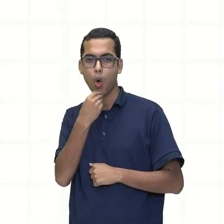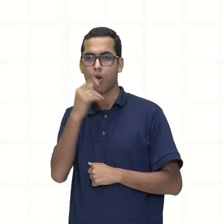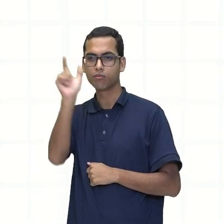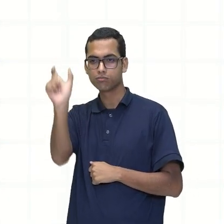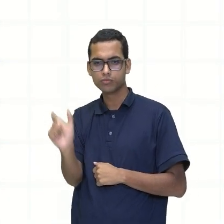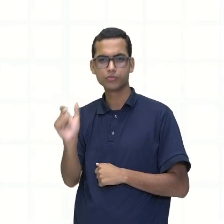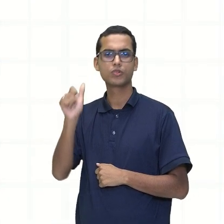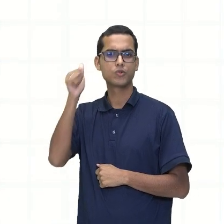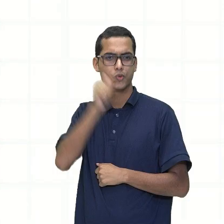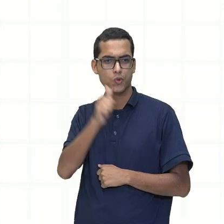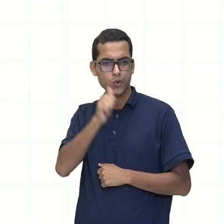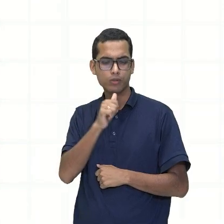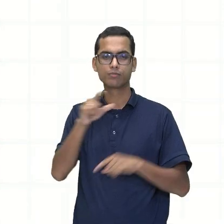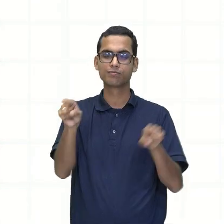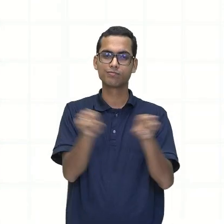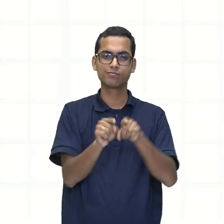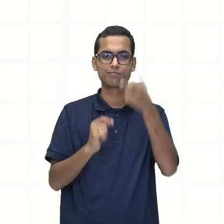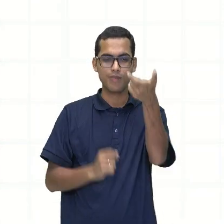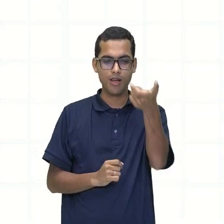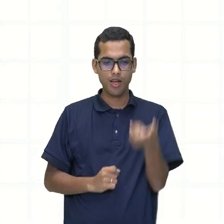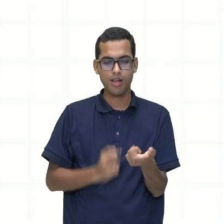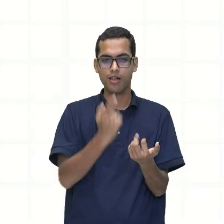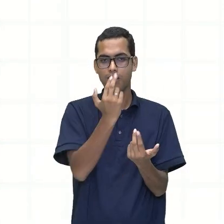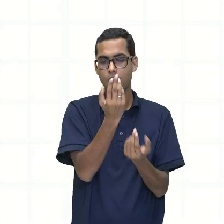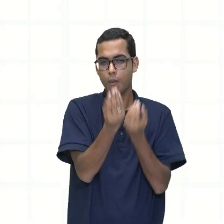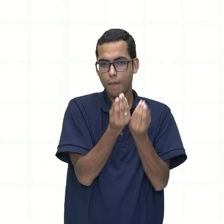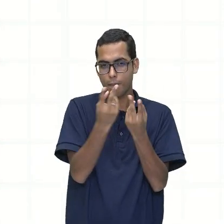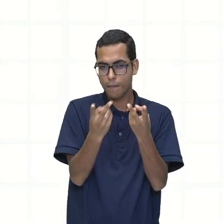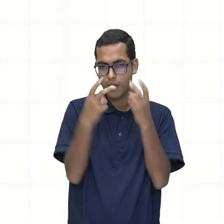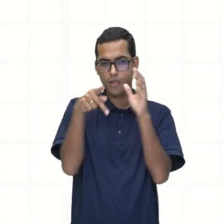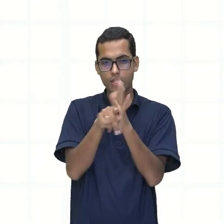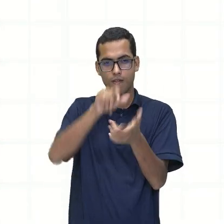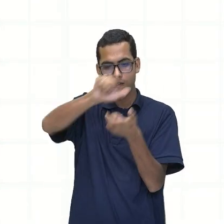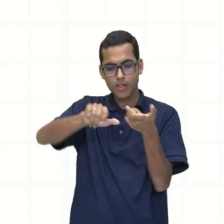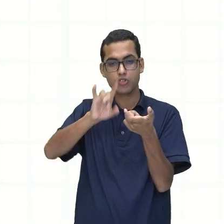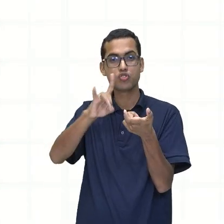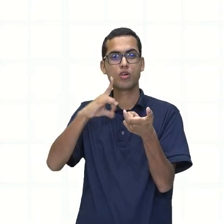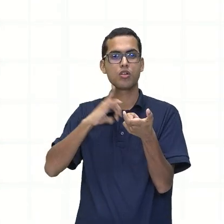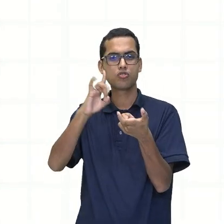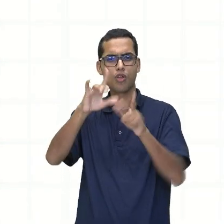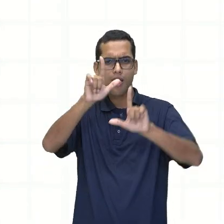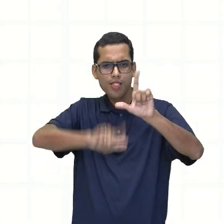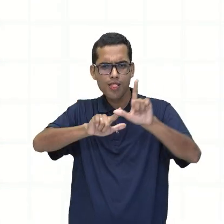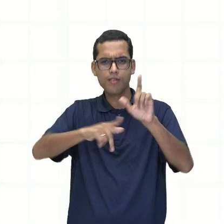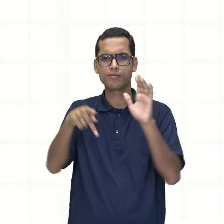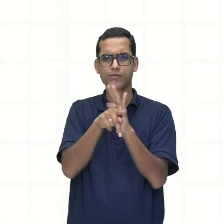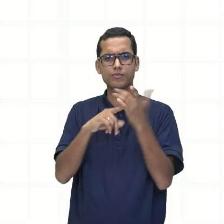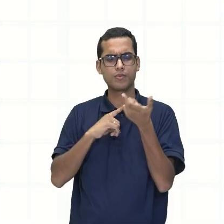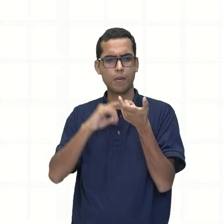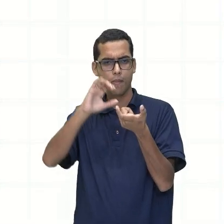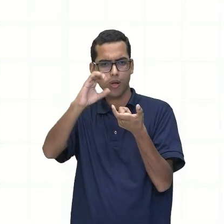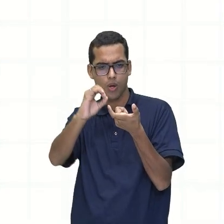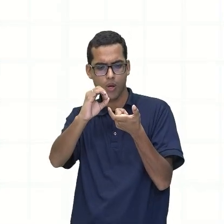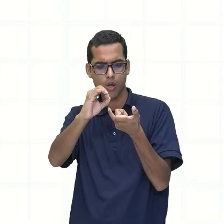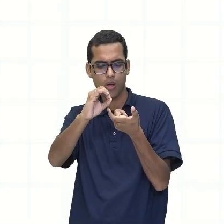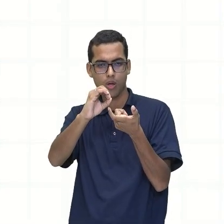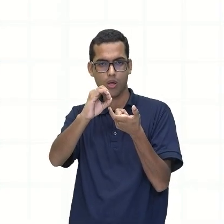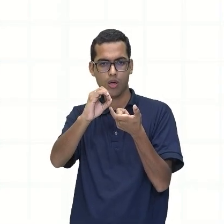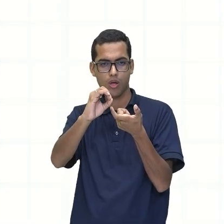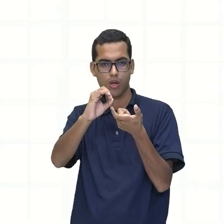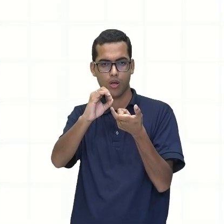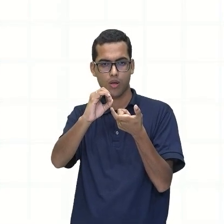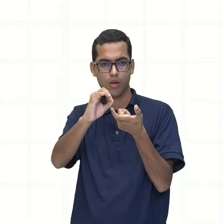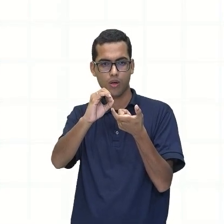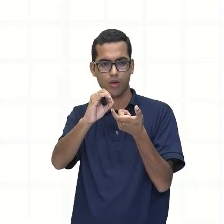adjetivos aqui, eles flexionaram de acordo com o substantivo que ele está se referindo. Então,